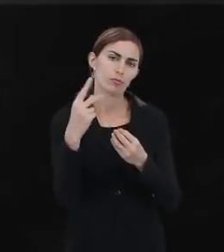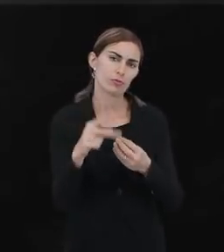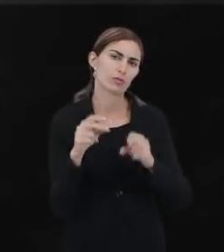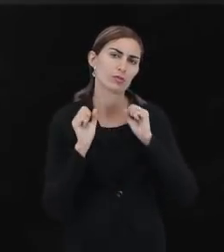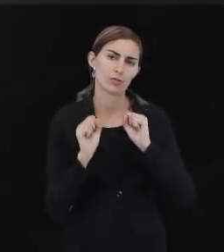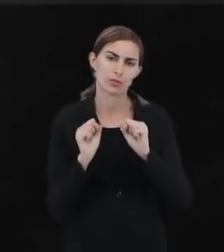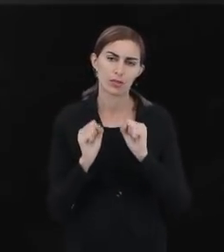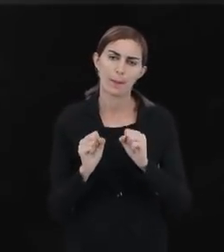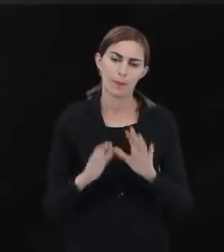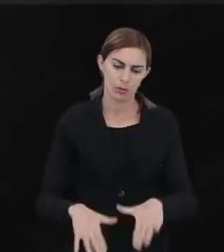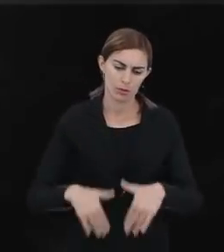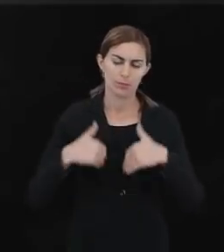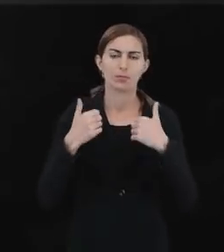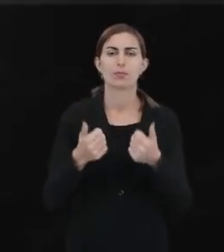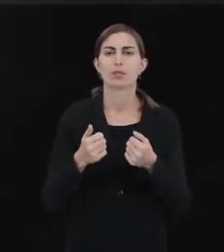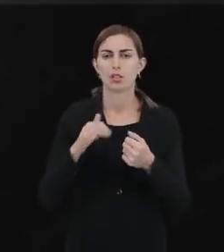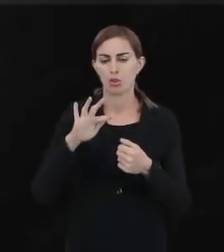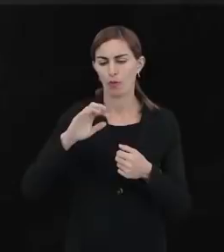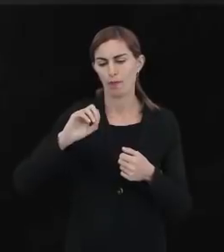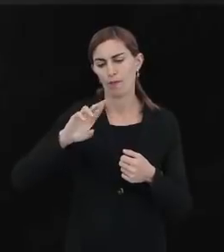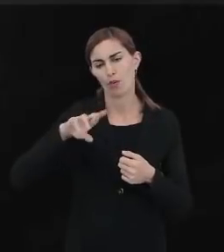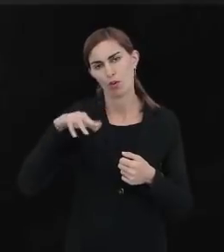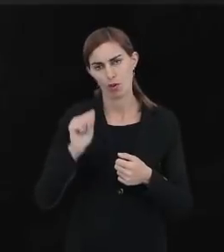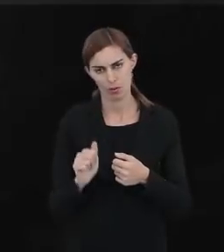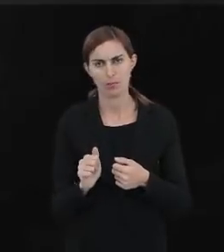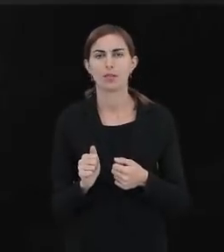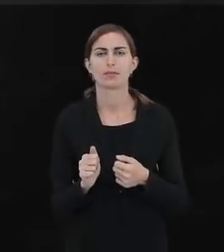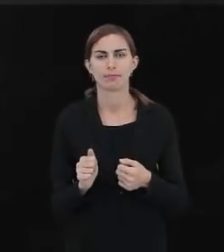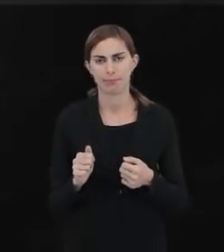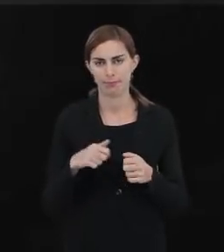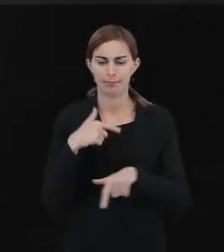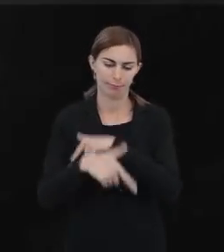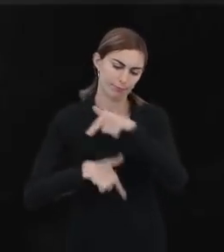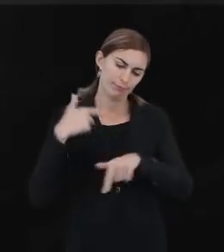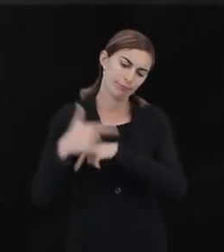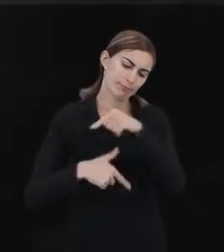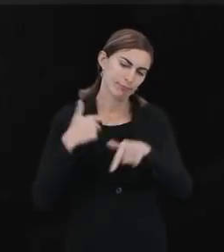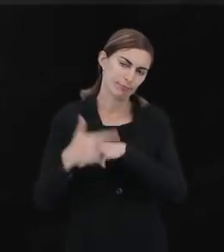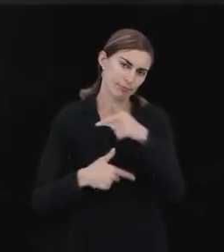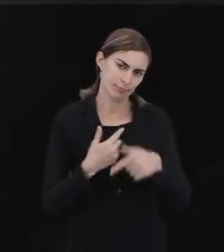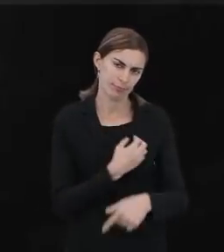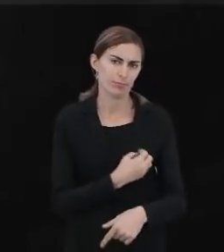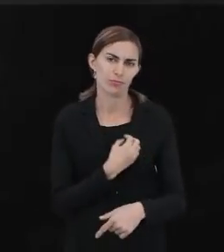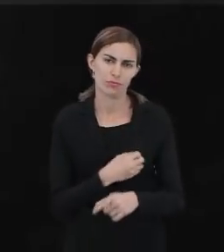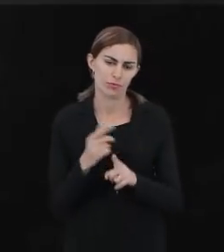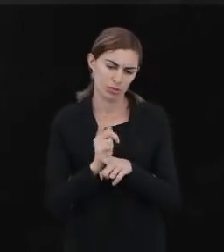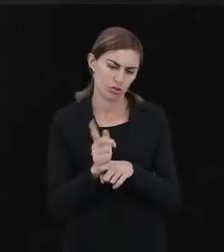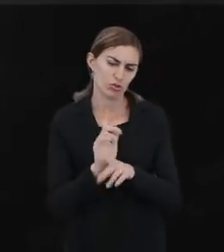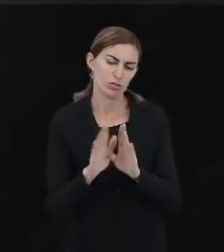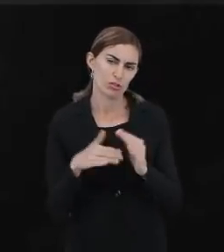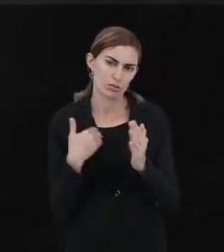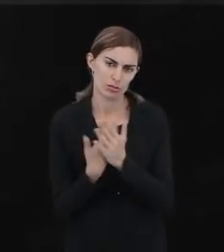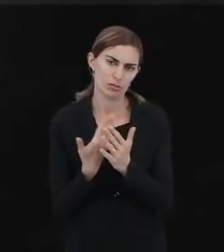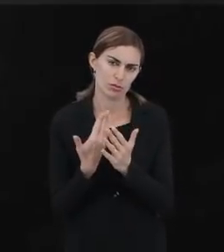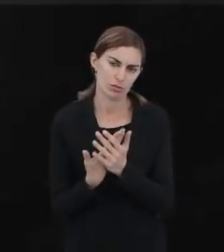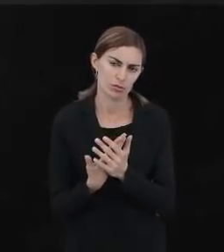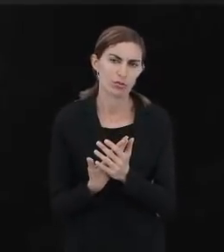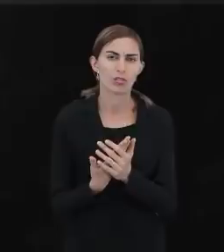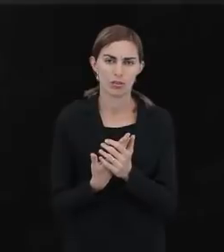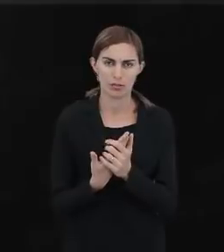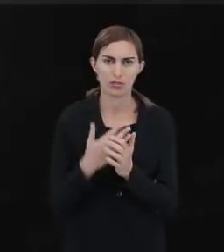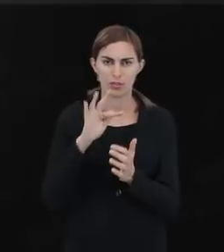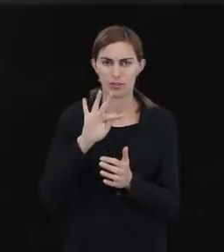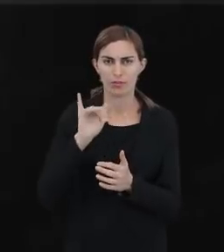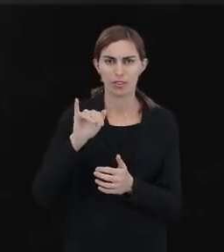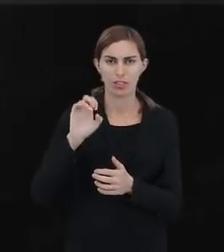da melhor forma possível é trabalhar essa vivência de gestão escolar com fiéis